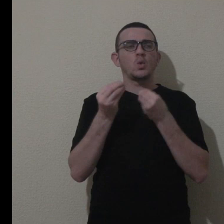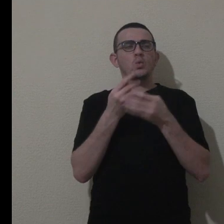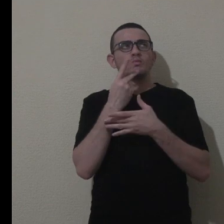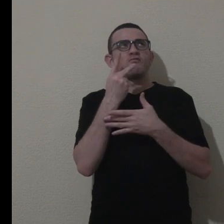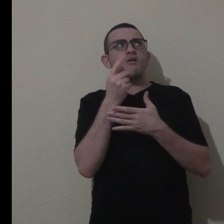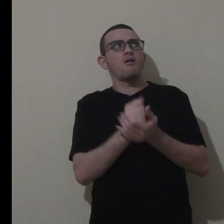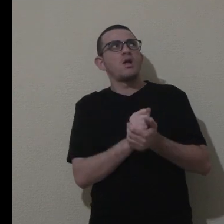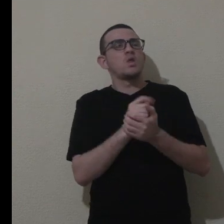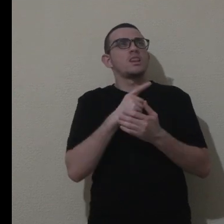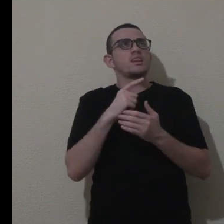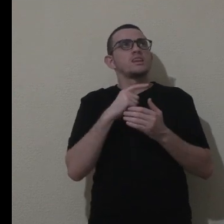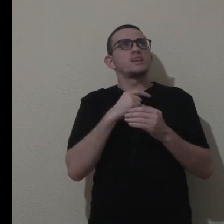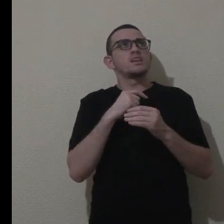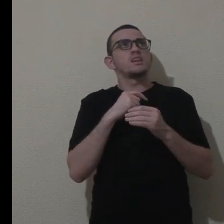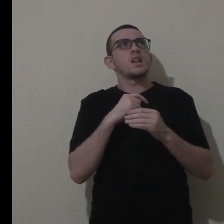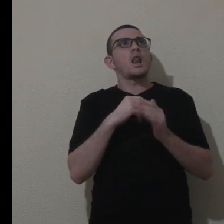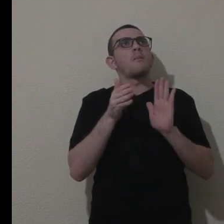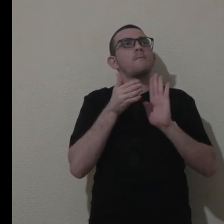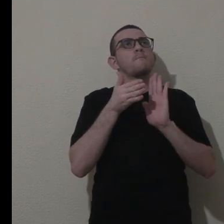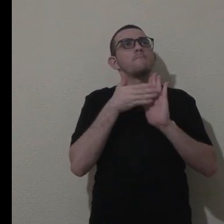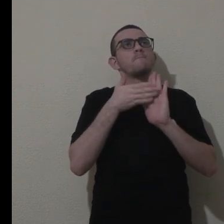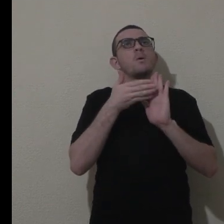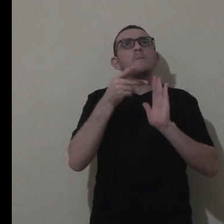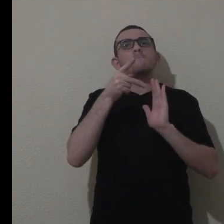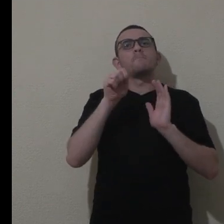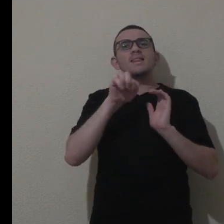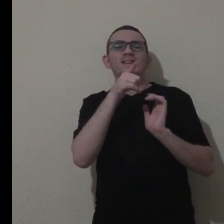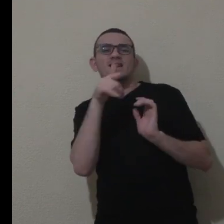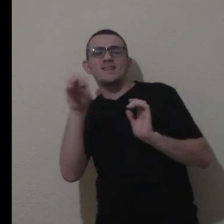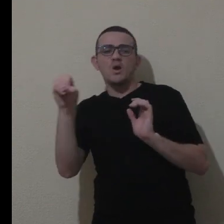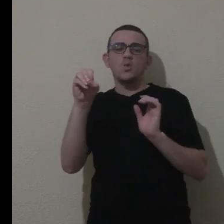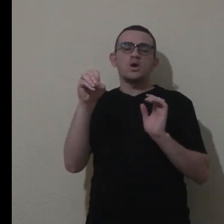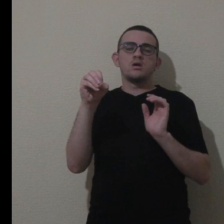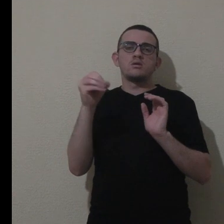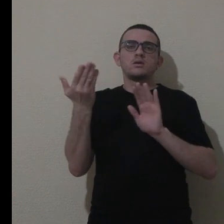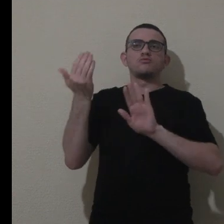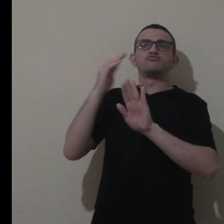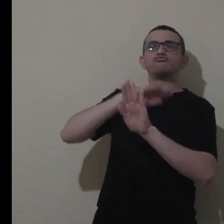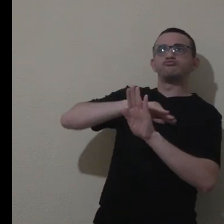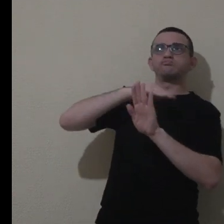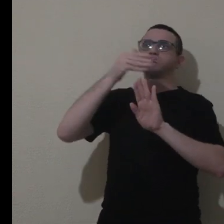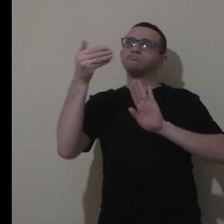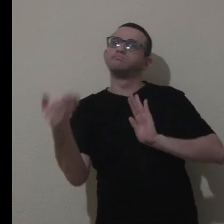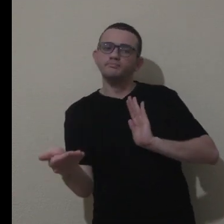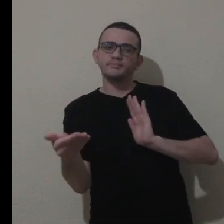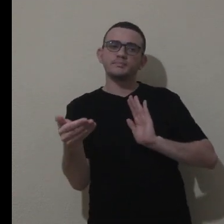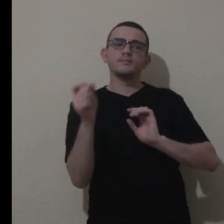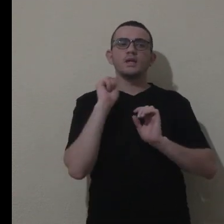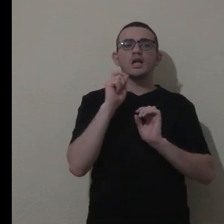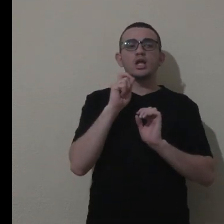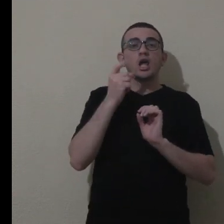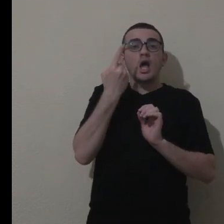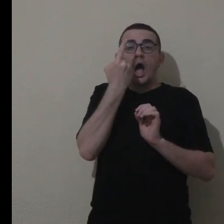como se diria, um padrão para isso, que vai de trás para frente, né? Sendo